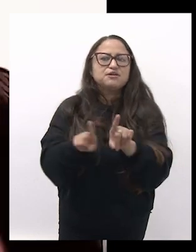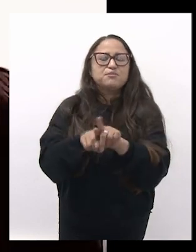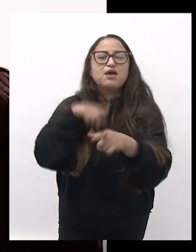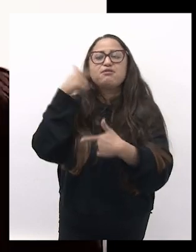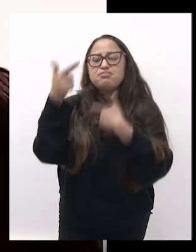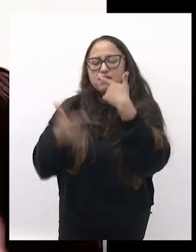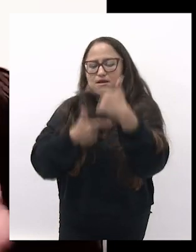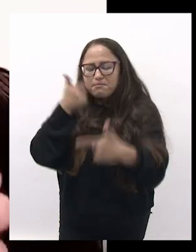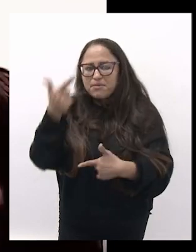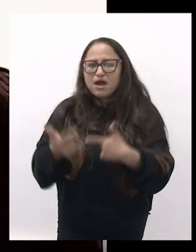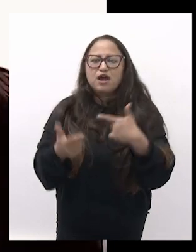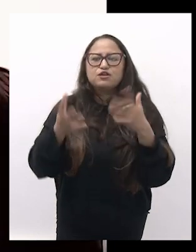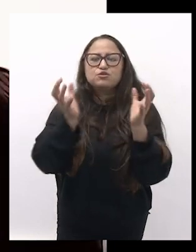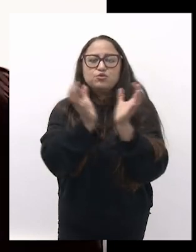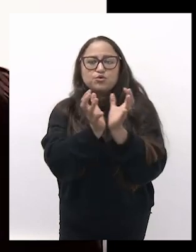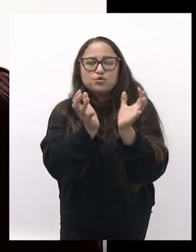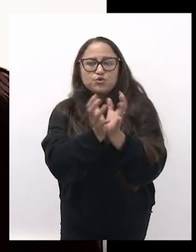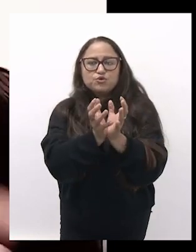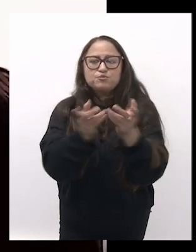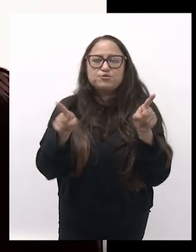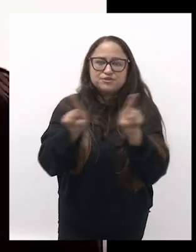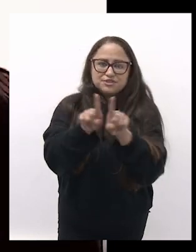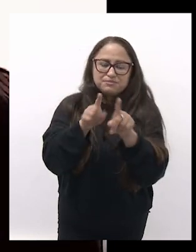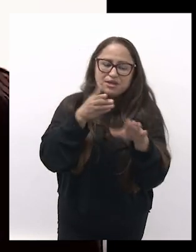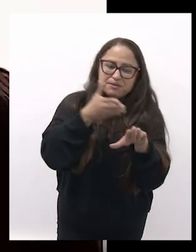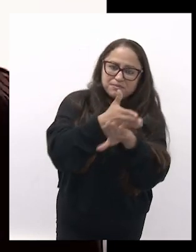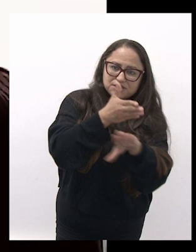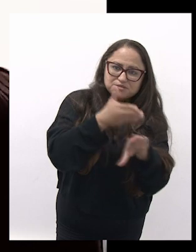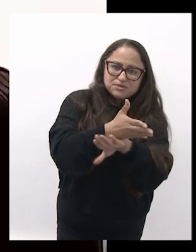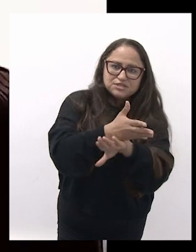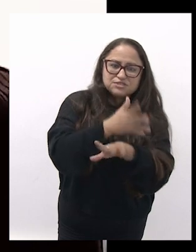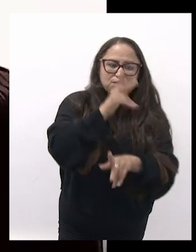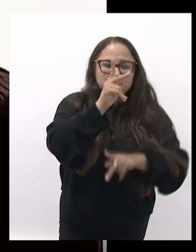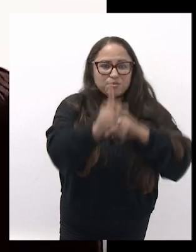trabalho, o empenho da equipe e a participação do